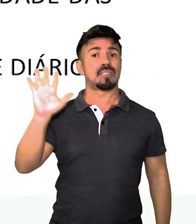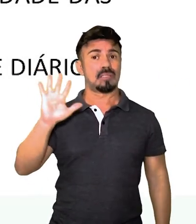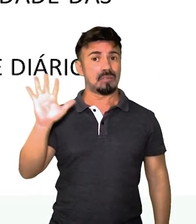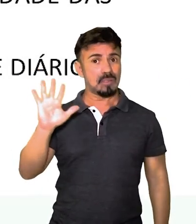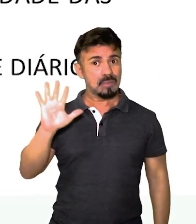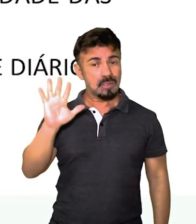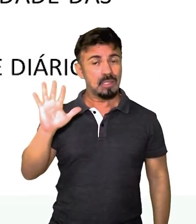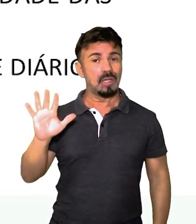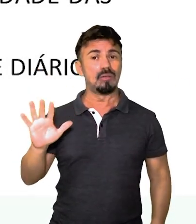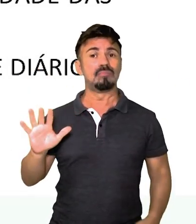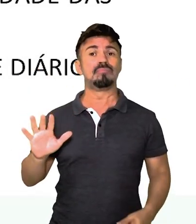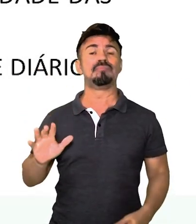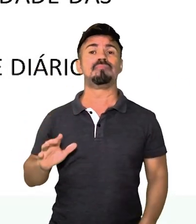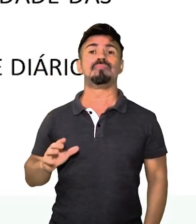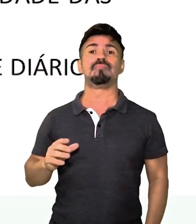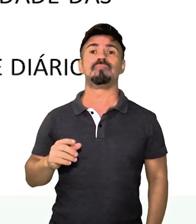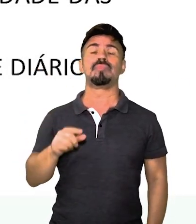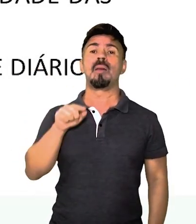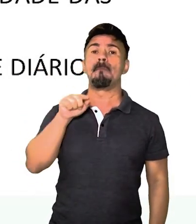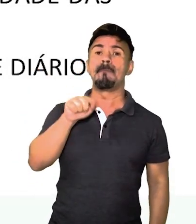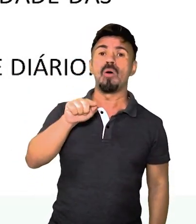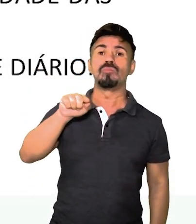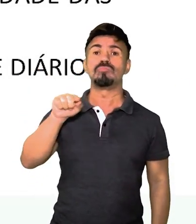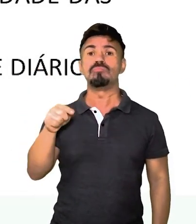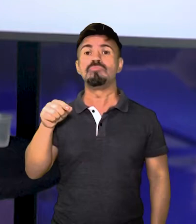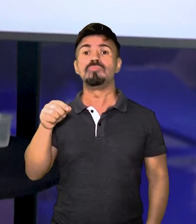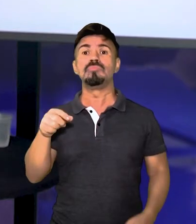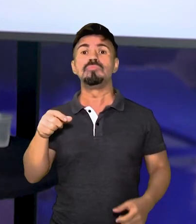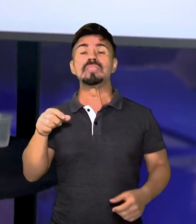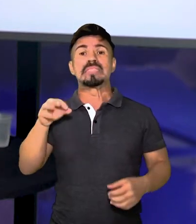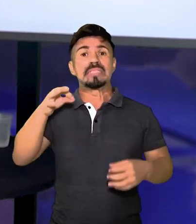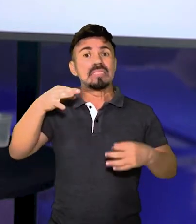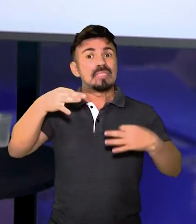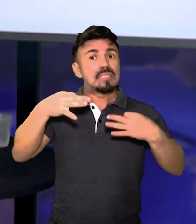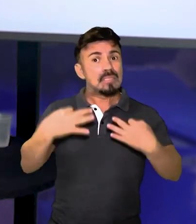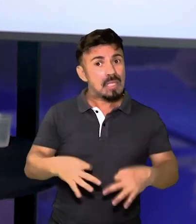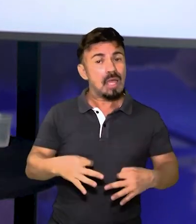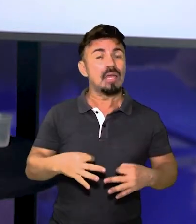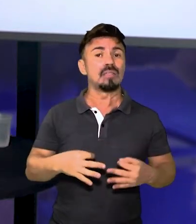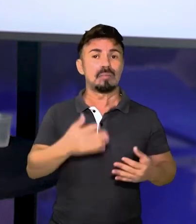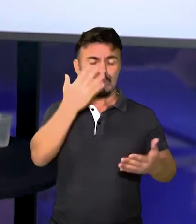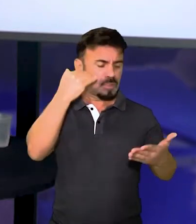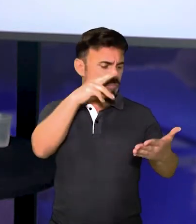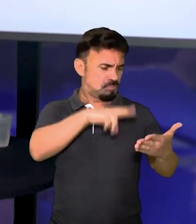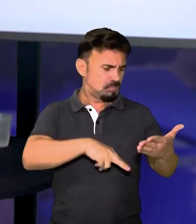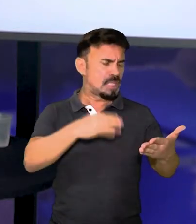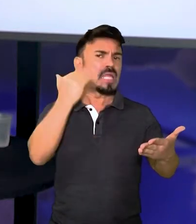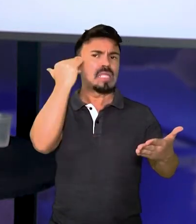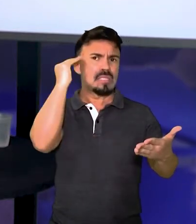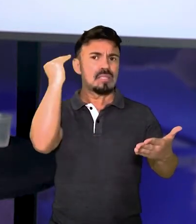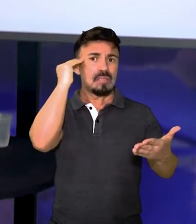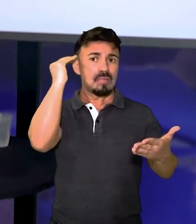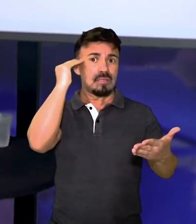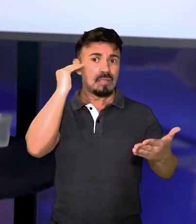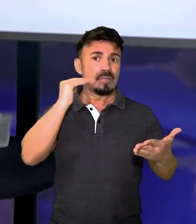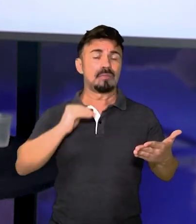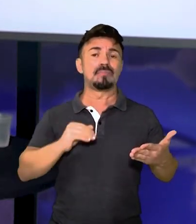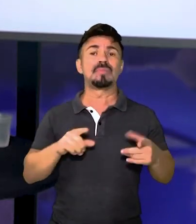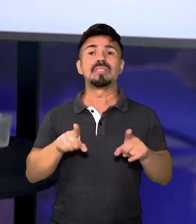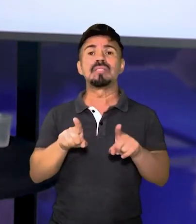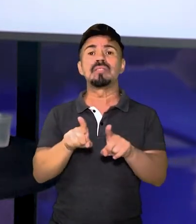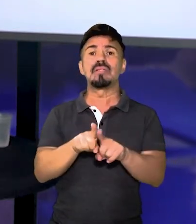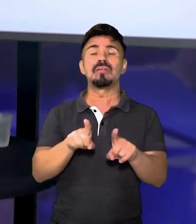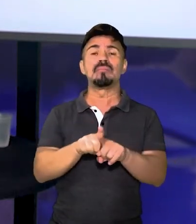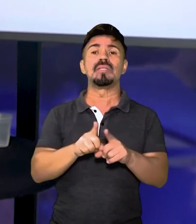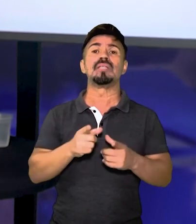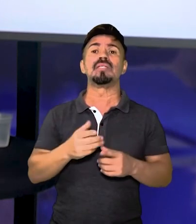data, a saudação, colocar também a pontuação correta, certo? Para que as pessoas que possam ler, entender o